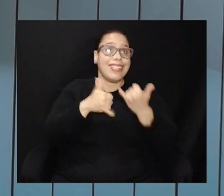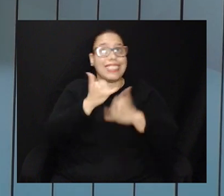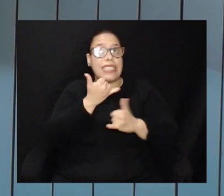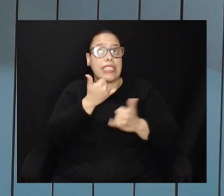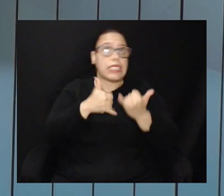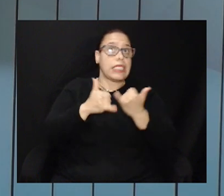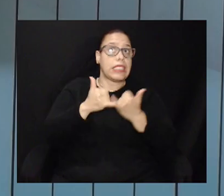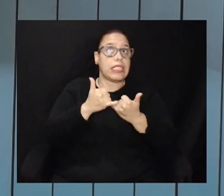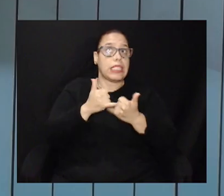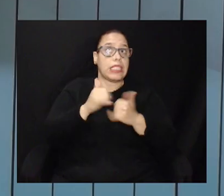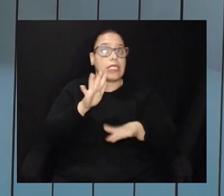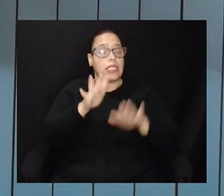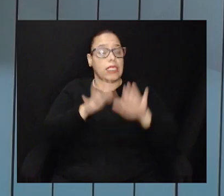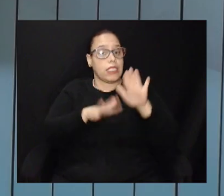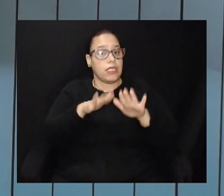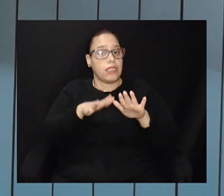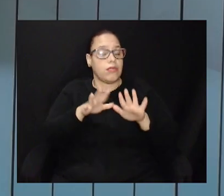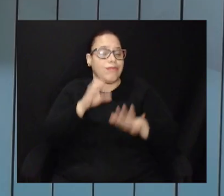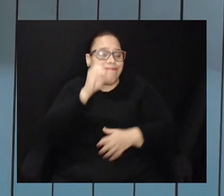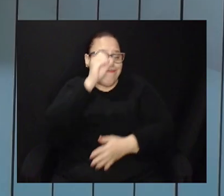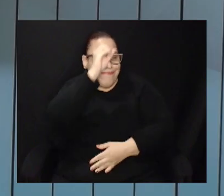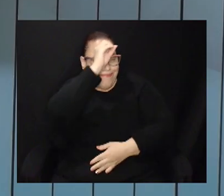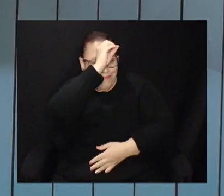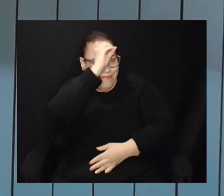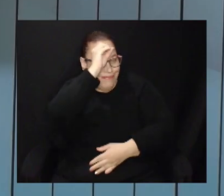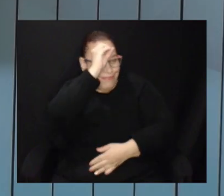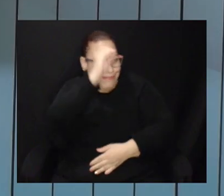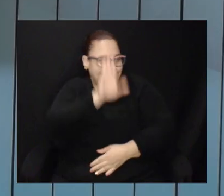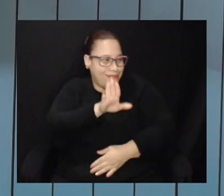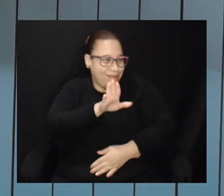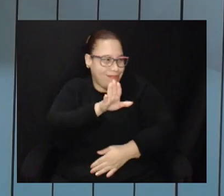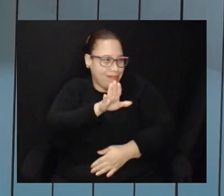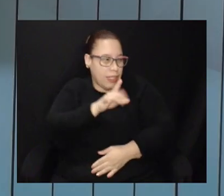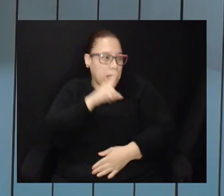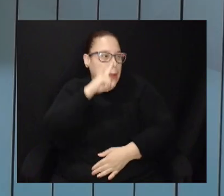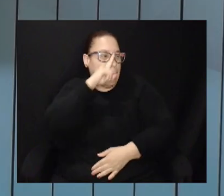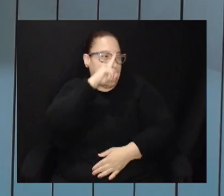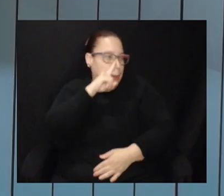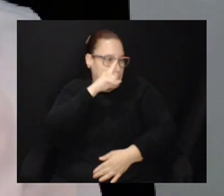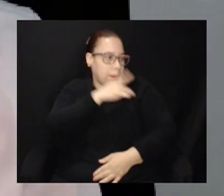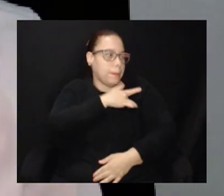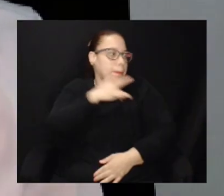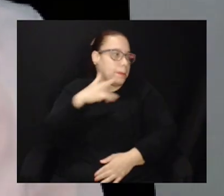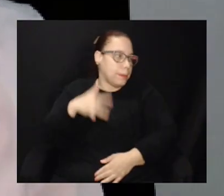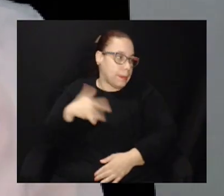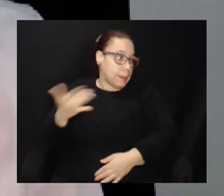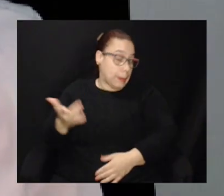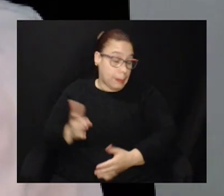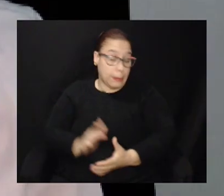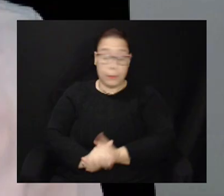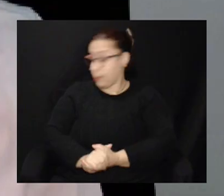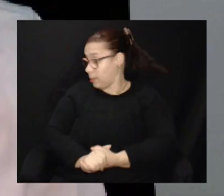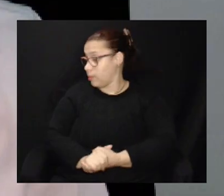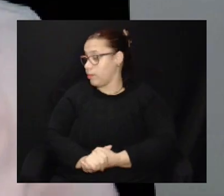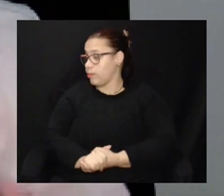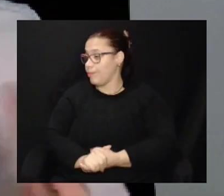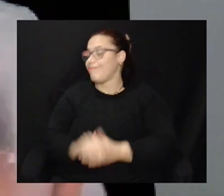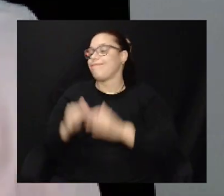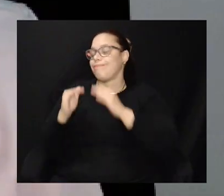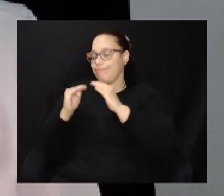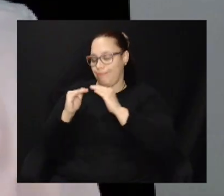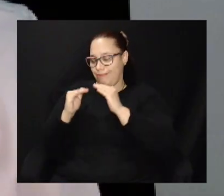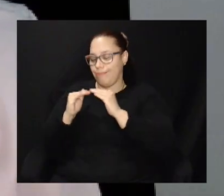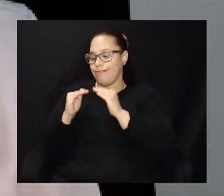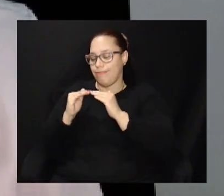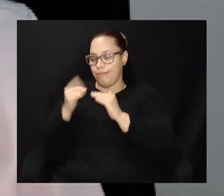princípio é inofensiva, acaba trazendo riscos para a saúde? Com certeza, a gente vê que essa